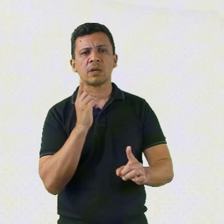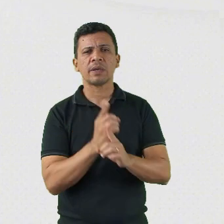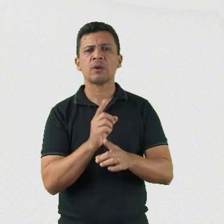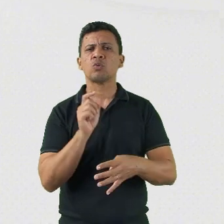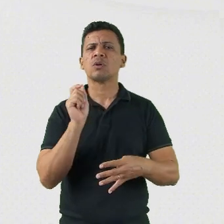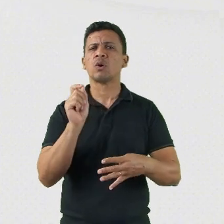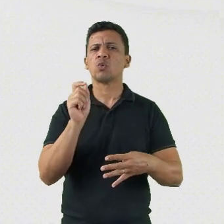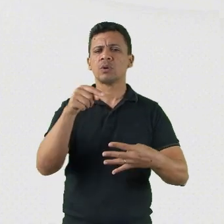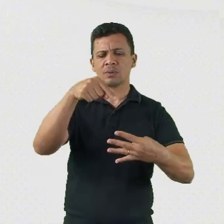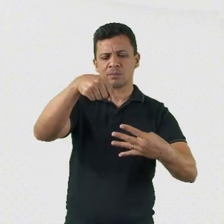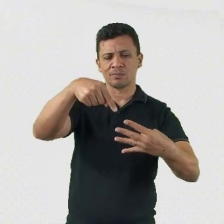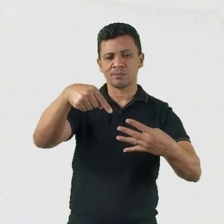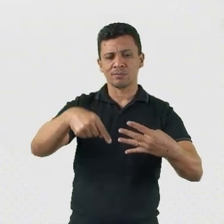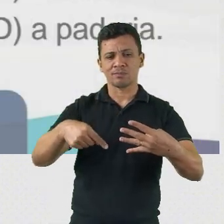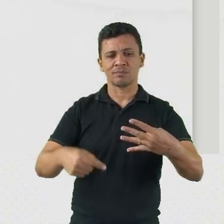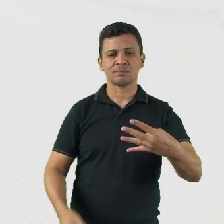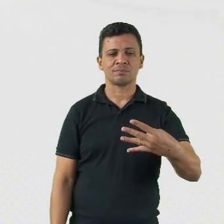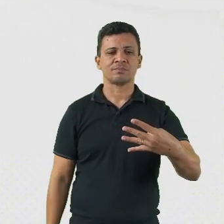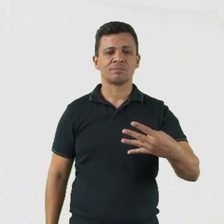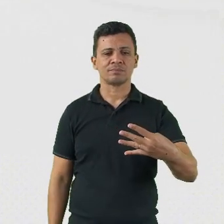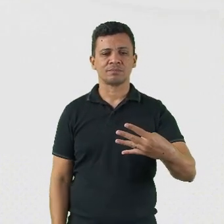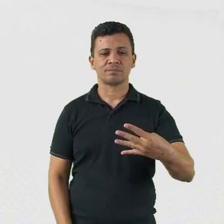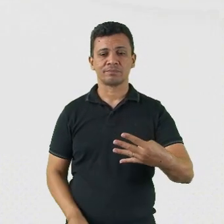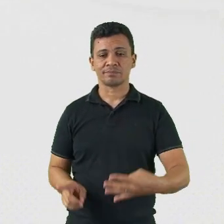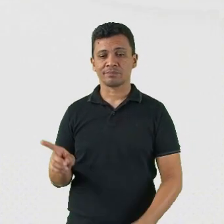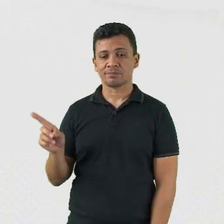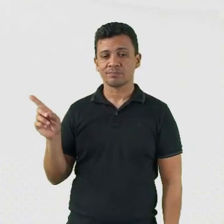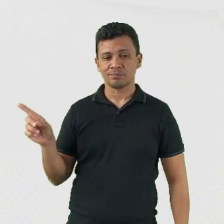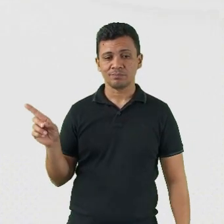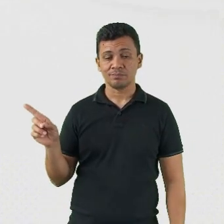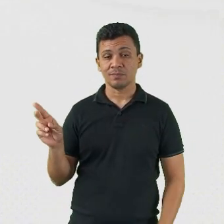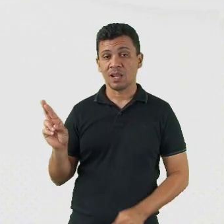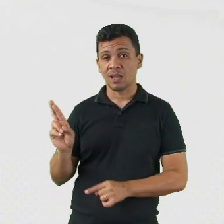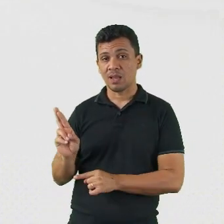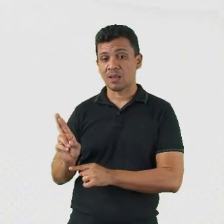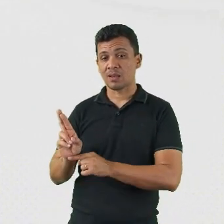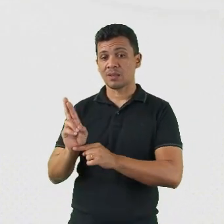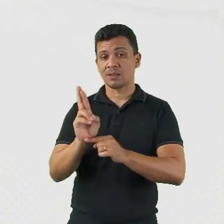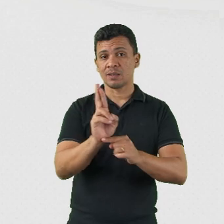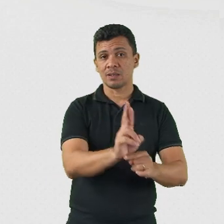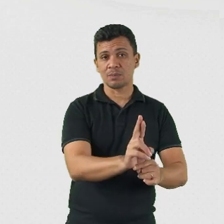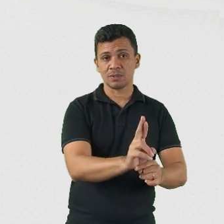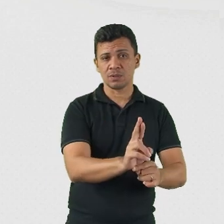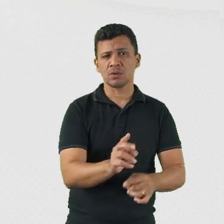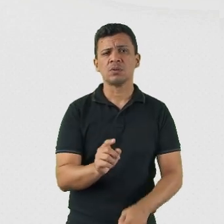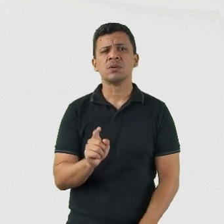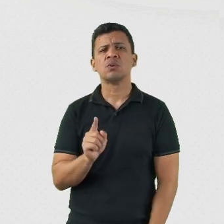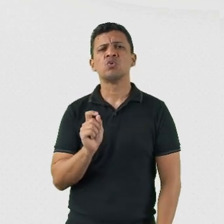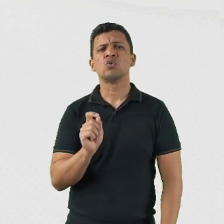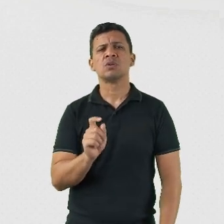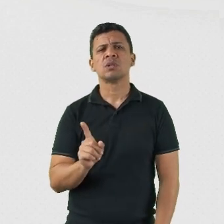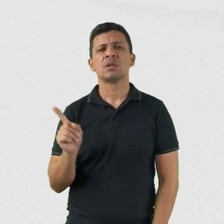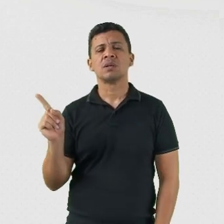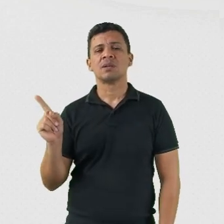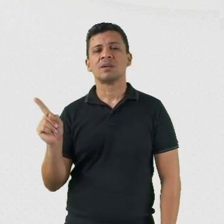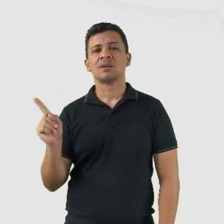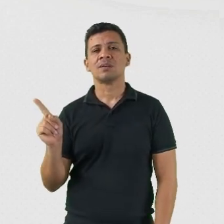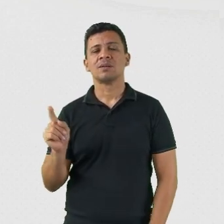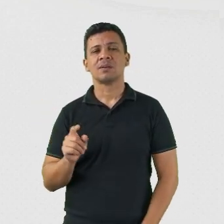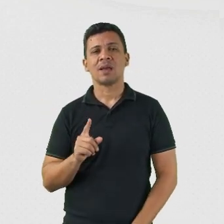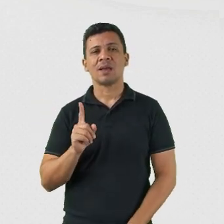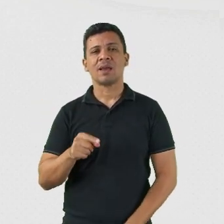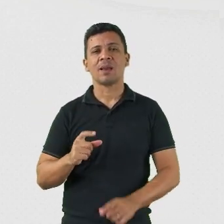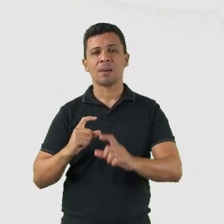e aí nós vamos completar. Nós temos aqui uma representação do que seria a